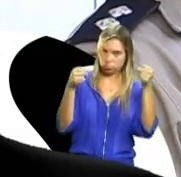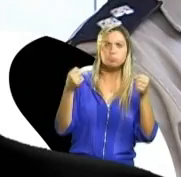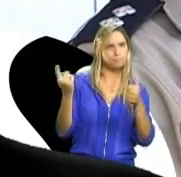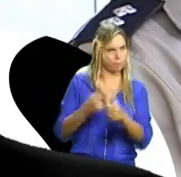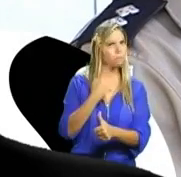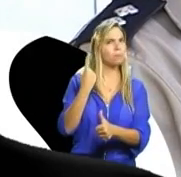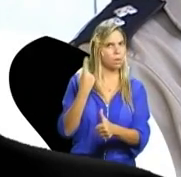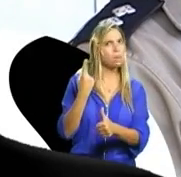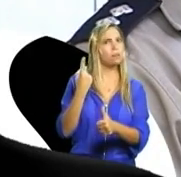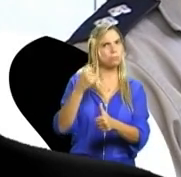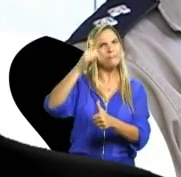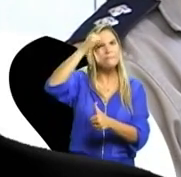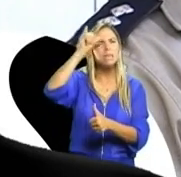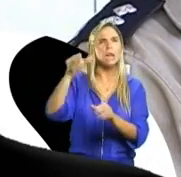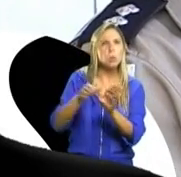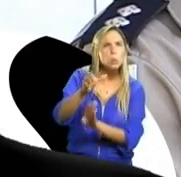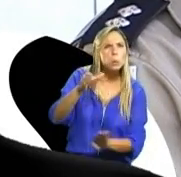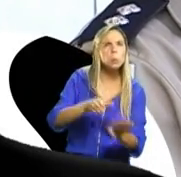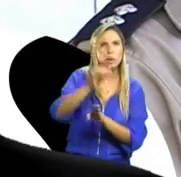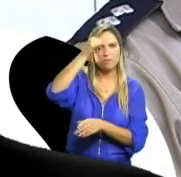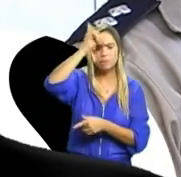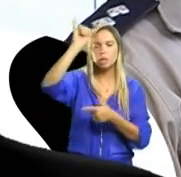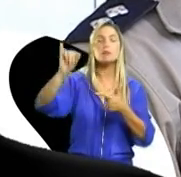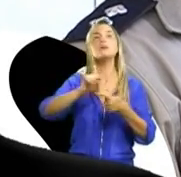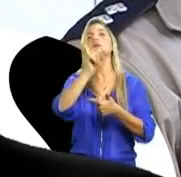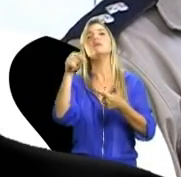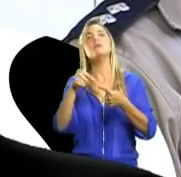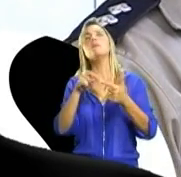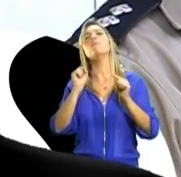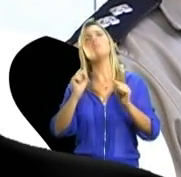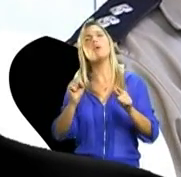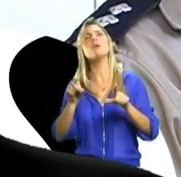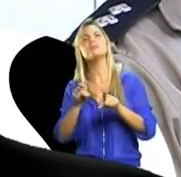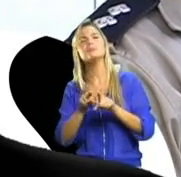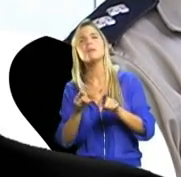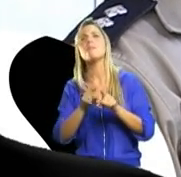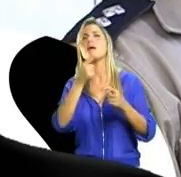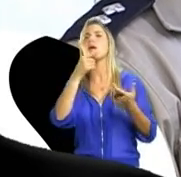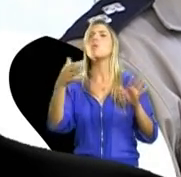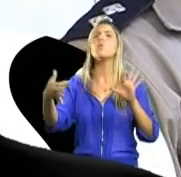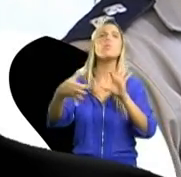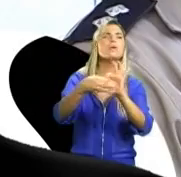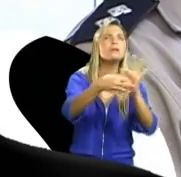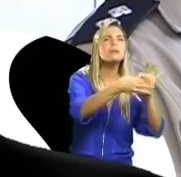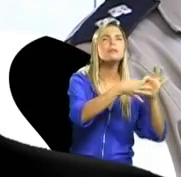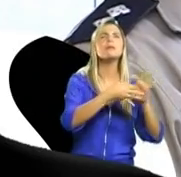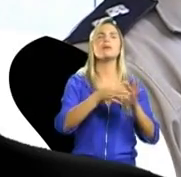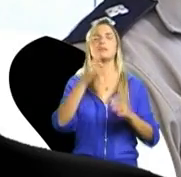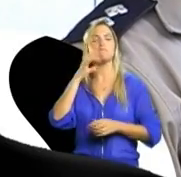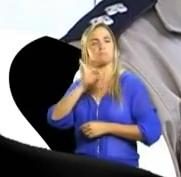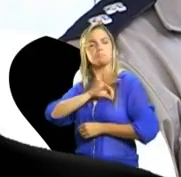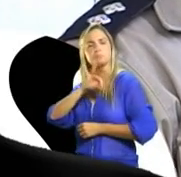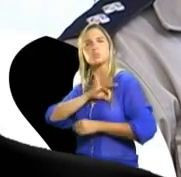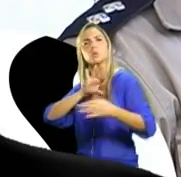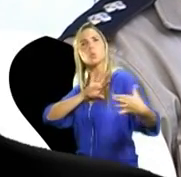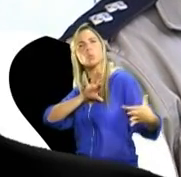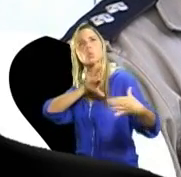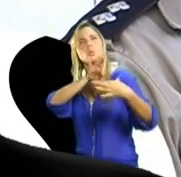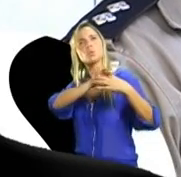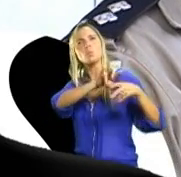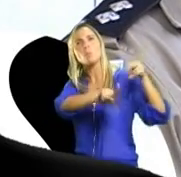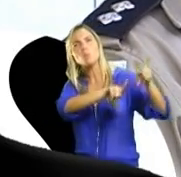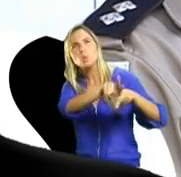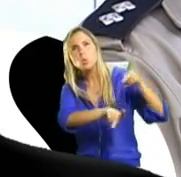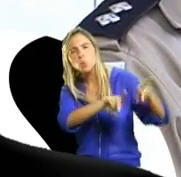e outros objetivos também podemos citar a questão da integração da comunidade com a Polícia Militar, a questão